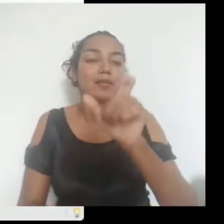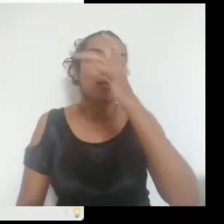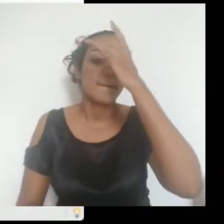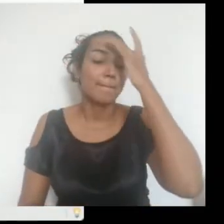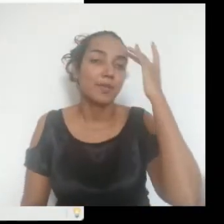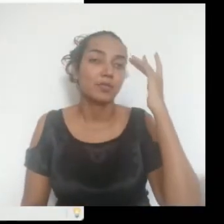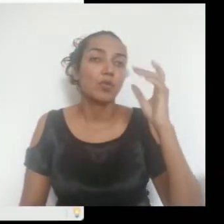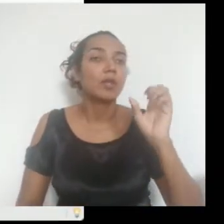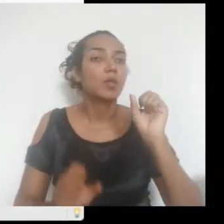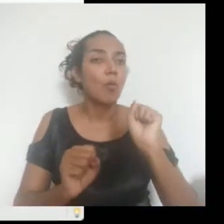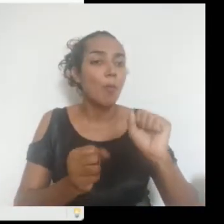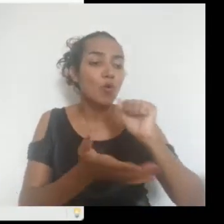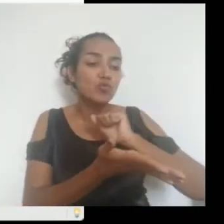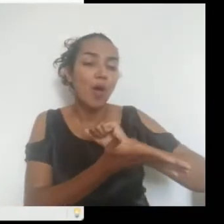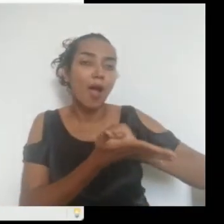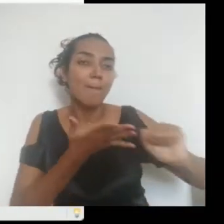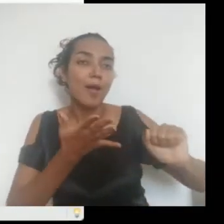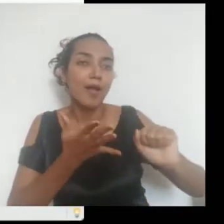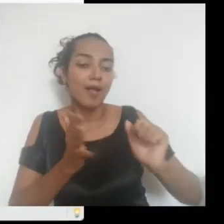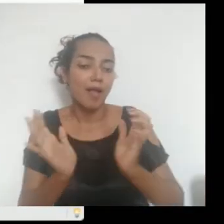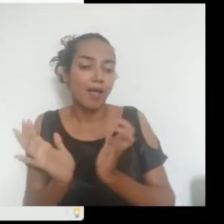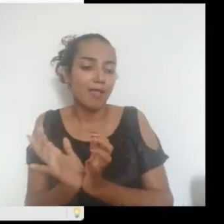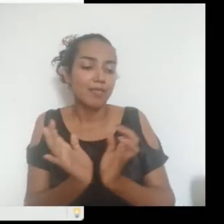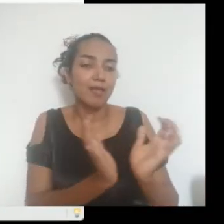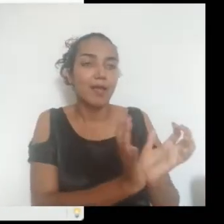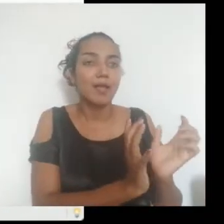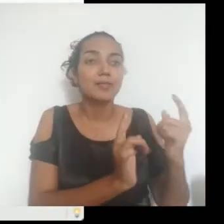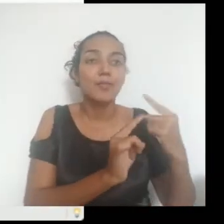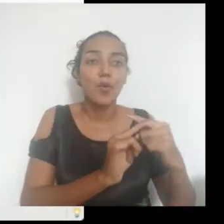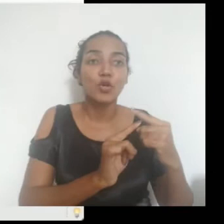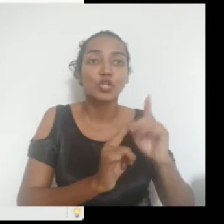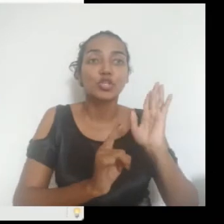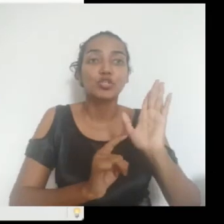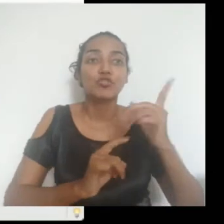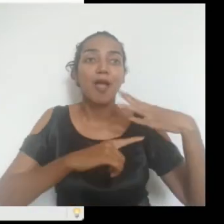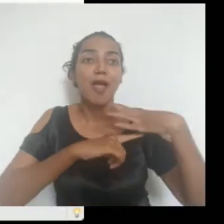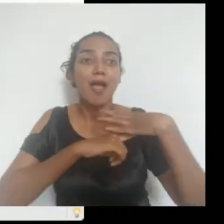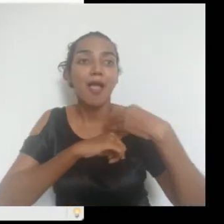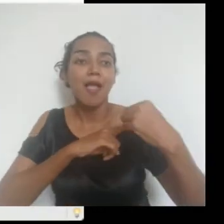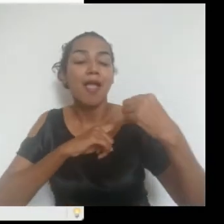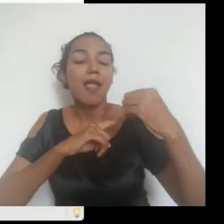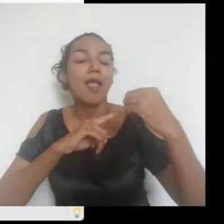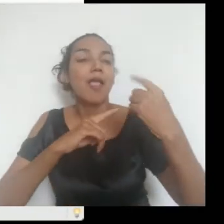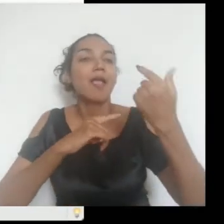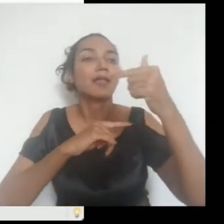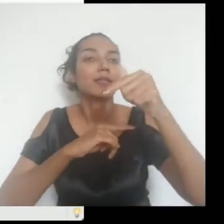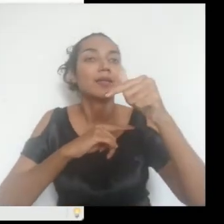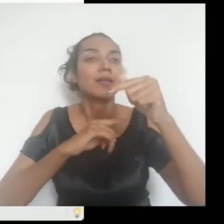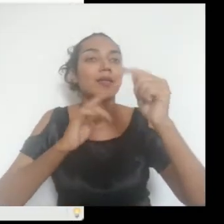bem apagá-los da classe professor e também eu poderia apagá-los da classe